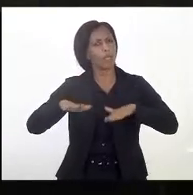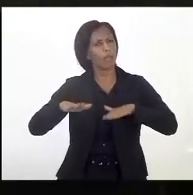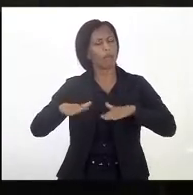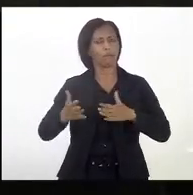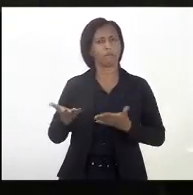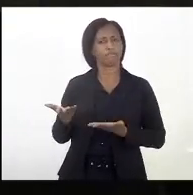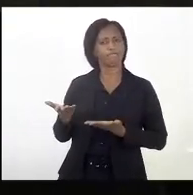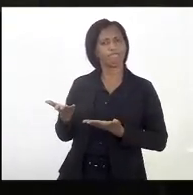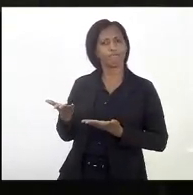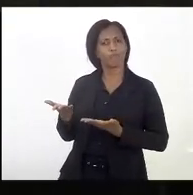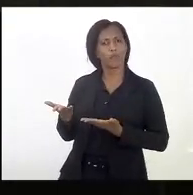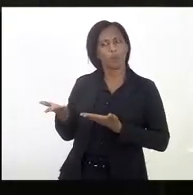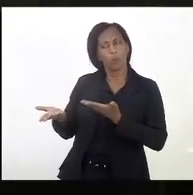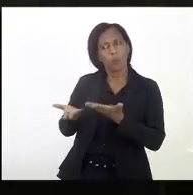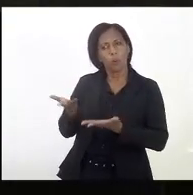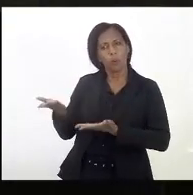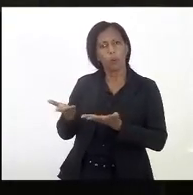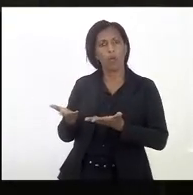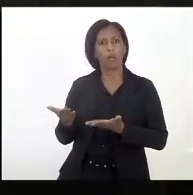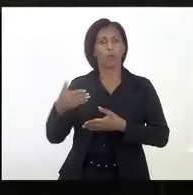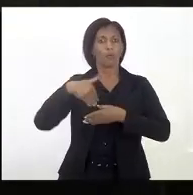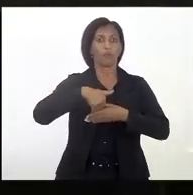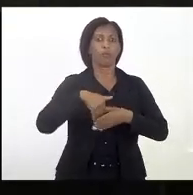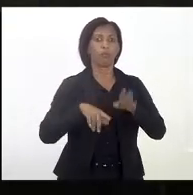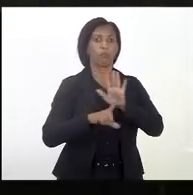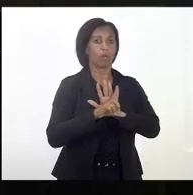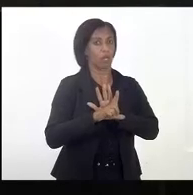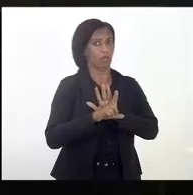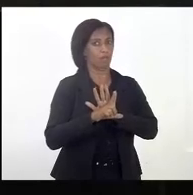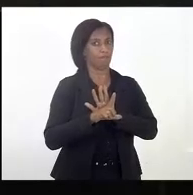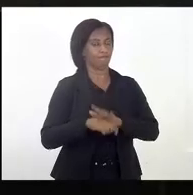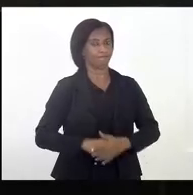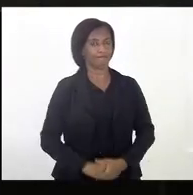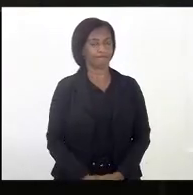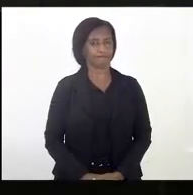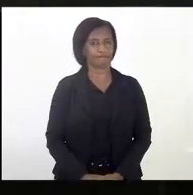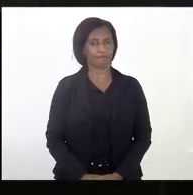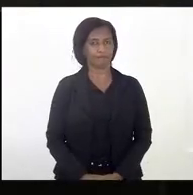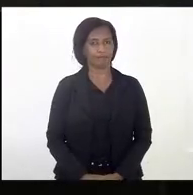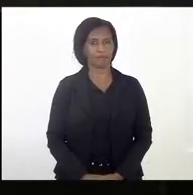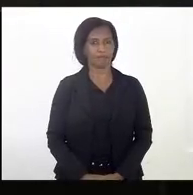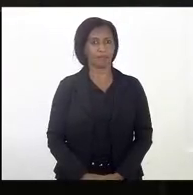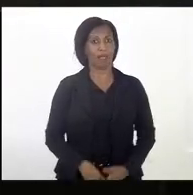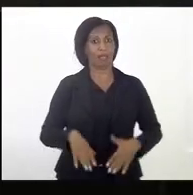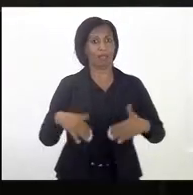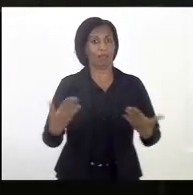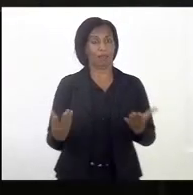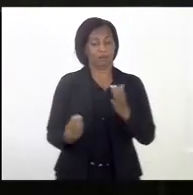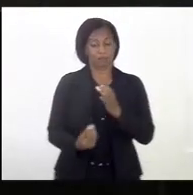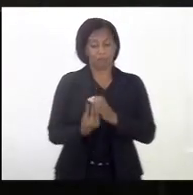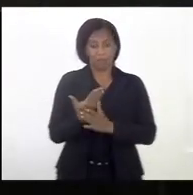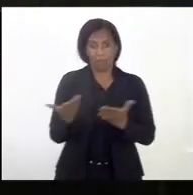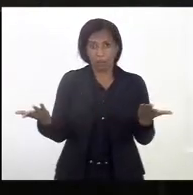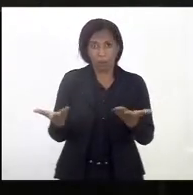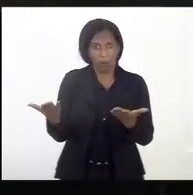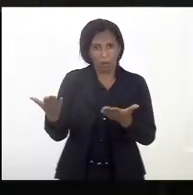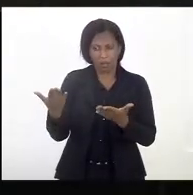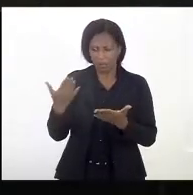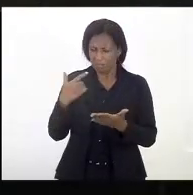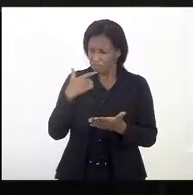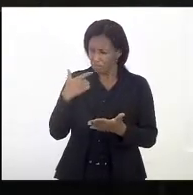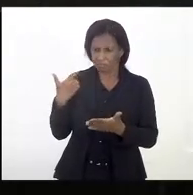muito habilidosa esse processo voltamos a lei letra morta aí surgiu agora recentemente